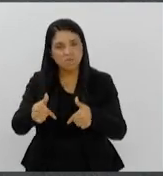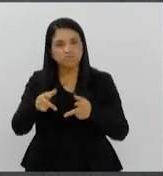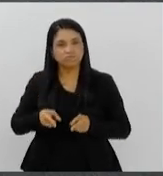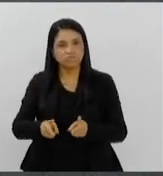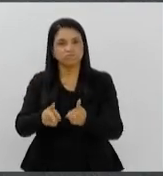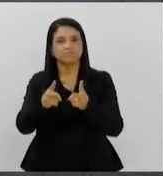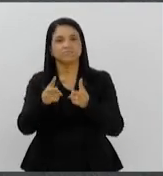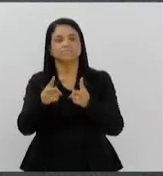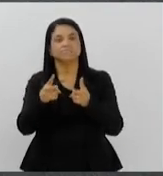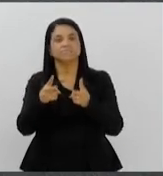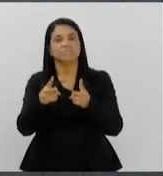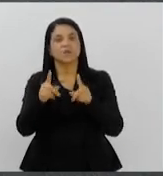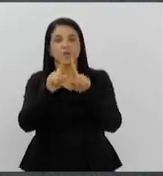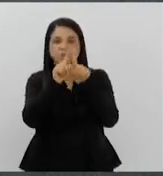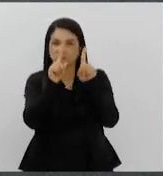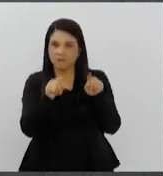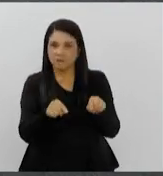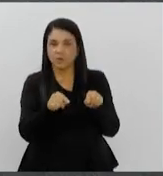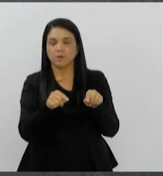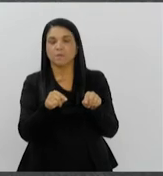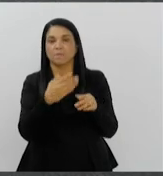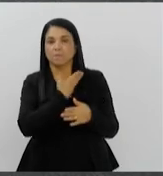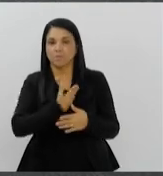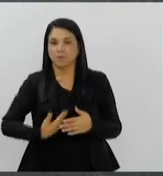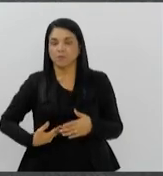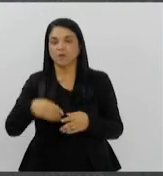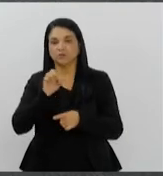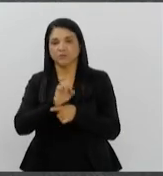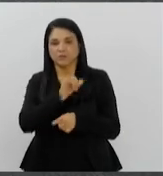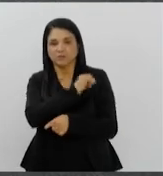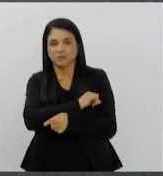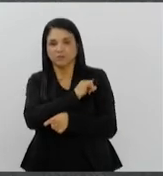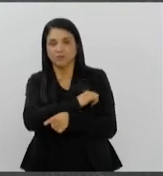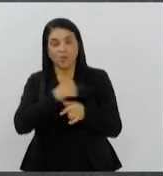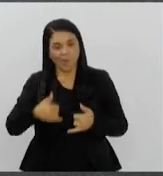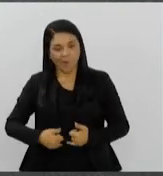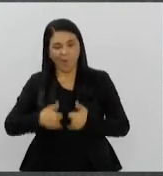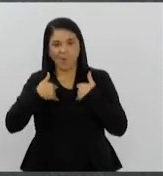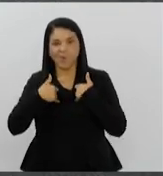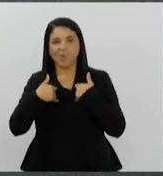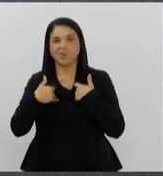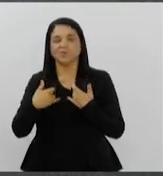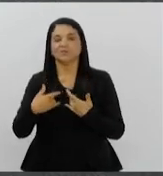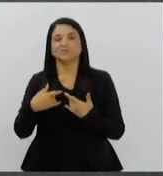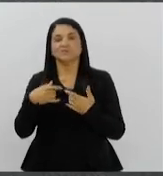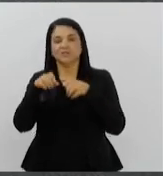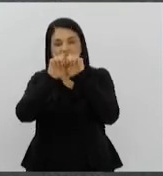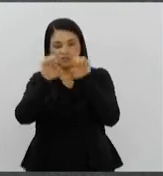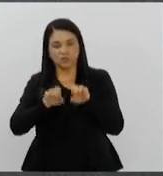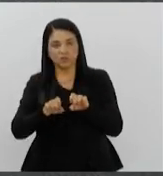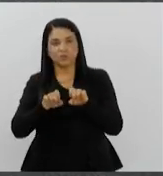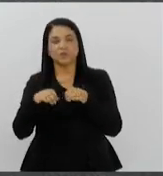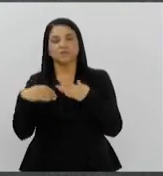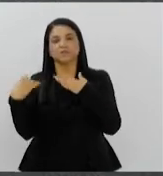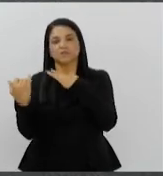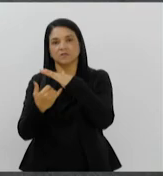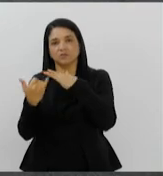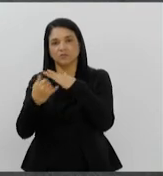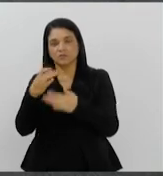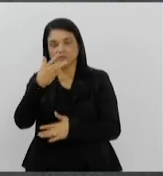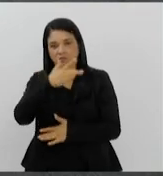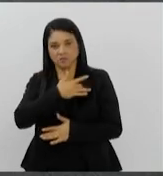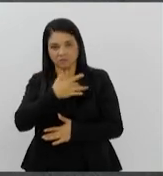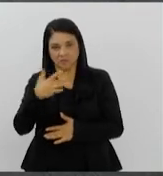servindo enquanto servidora pública, o Estado do Rio de Janeiro, nos dando orgulho das estruturas e instituições de saúde